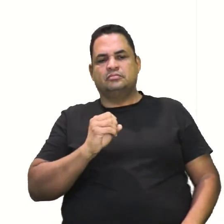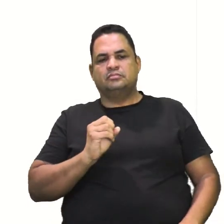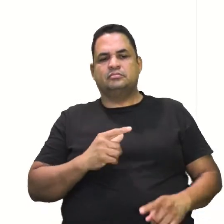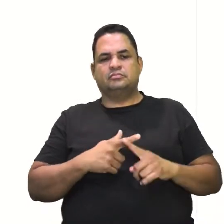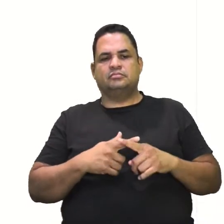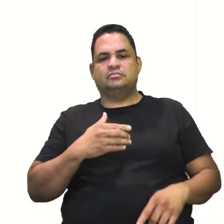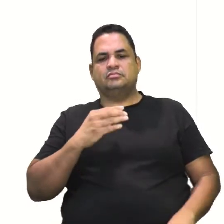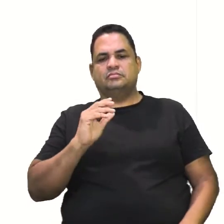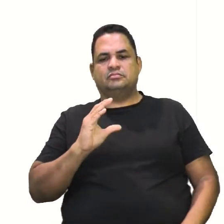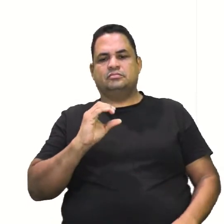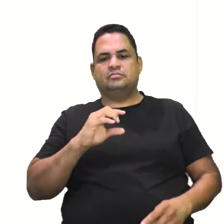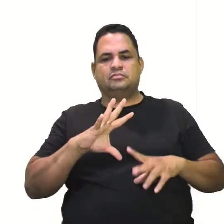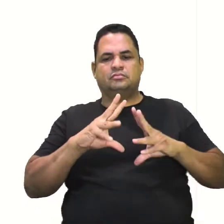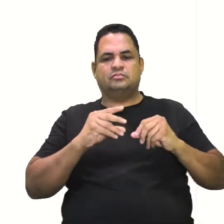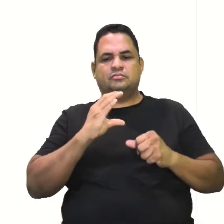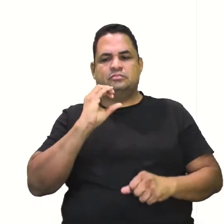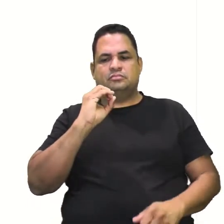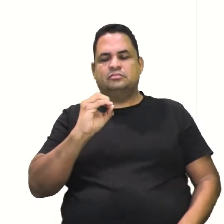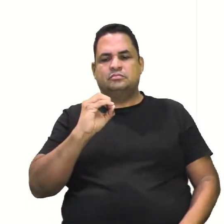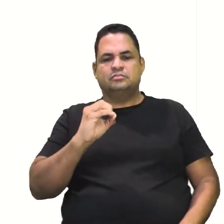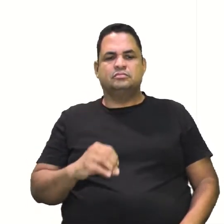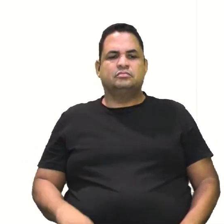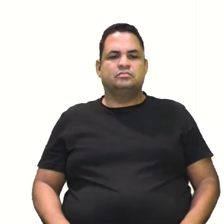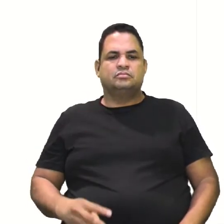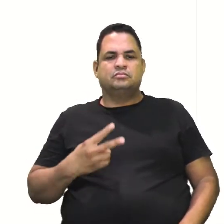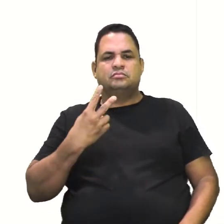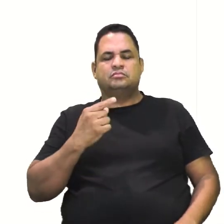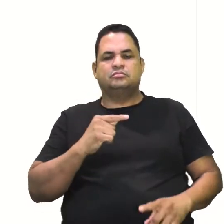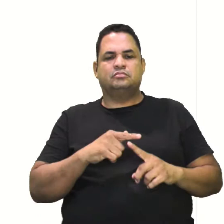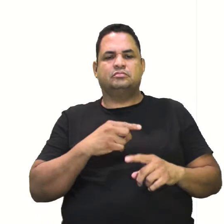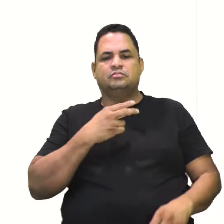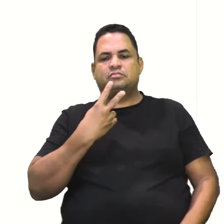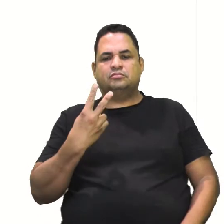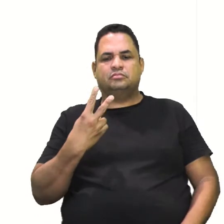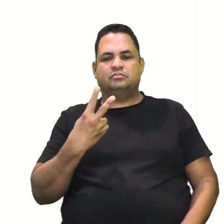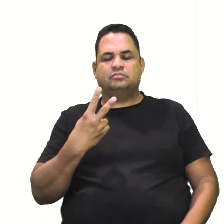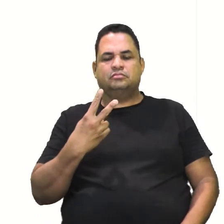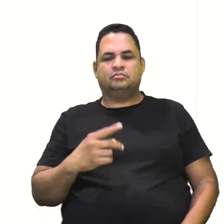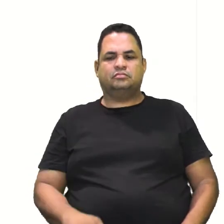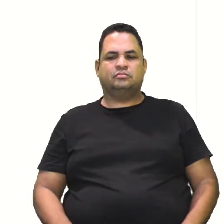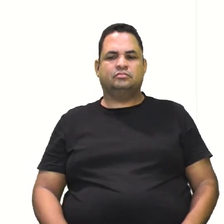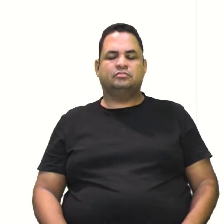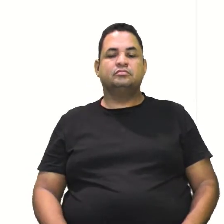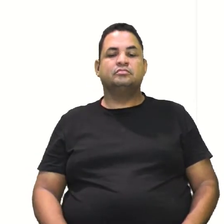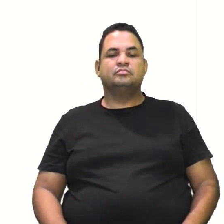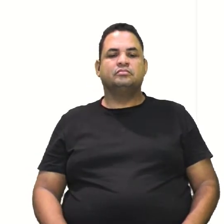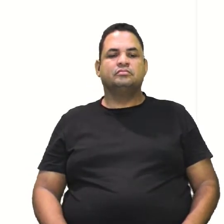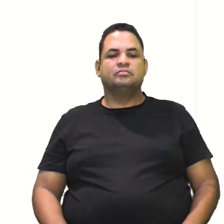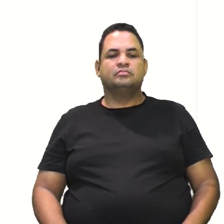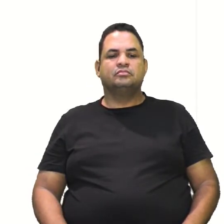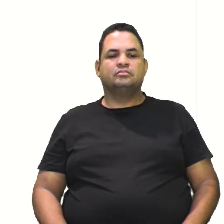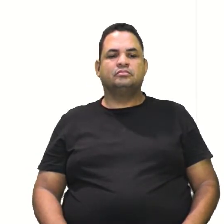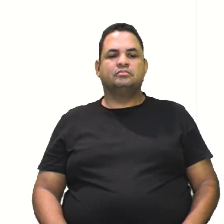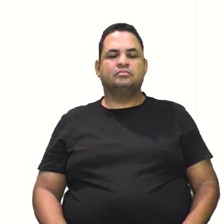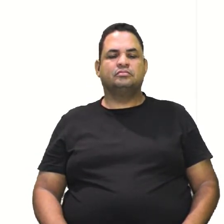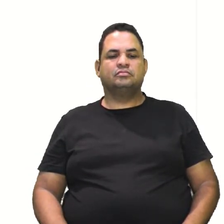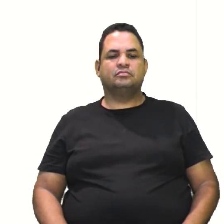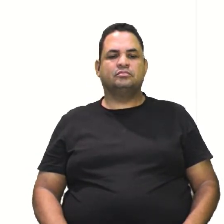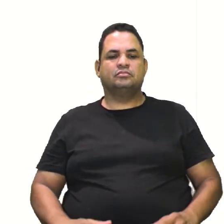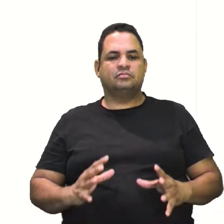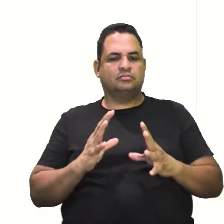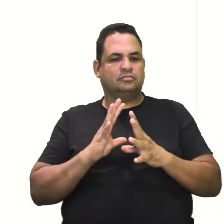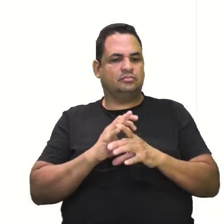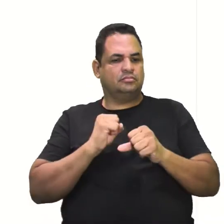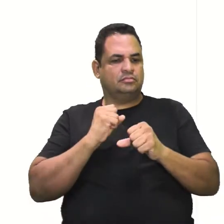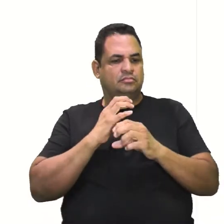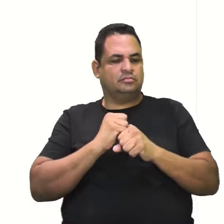Vezes K, tudo zero, né? Zerou. E 2 vezes 1, 2 vezes 1? 2. 2. Vamos lá agora,